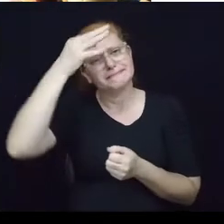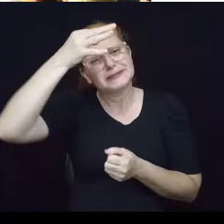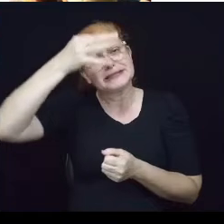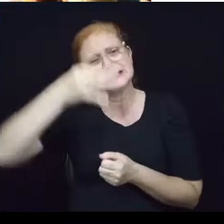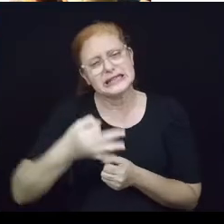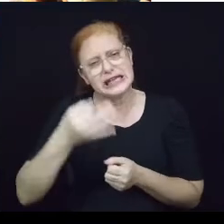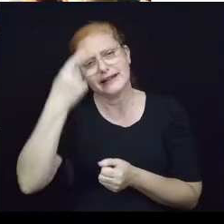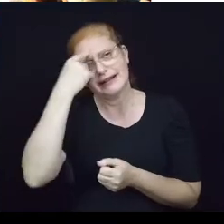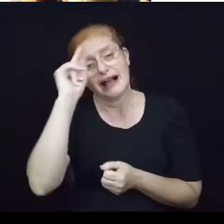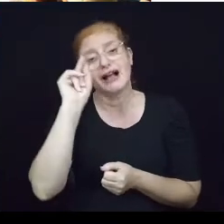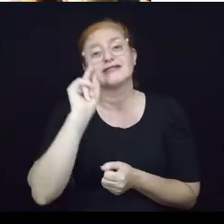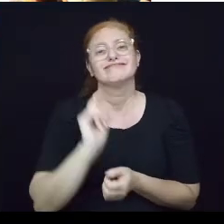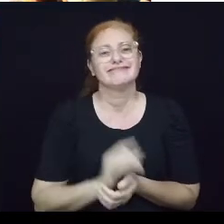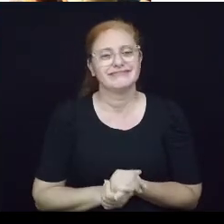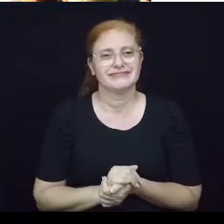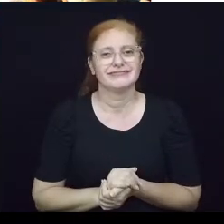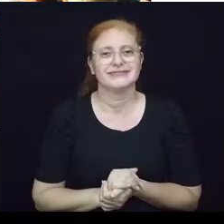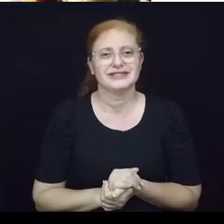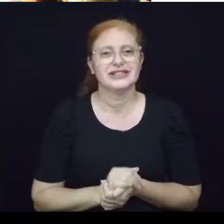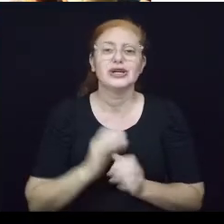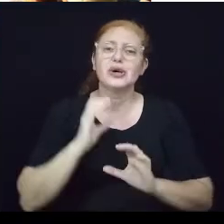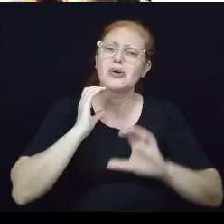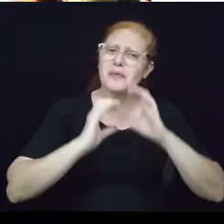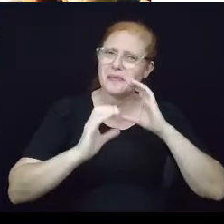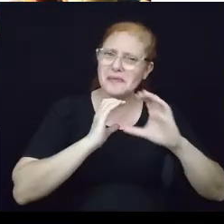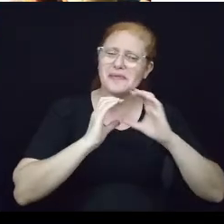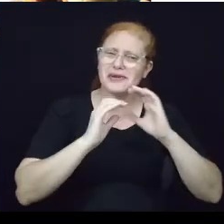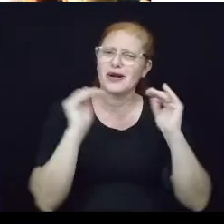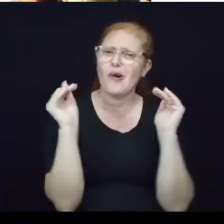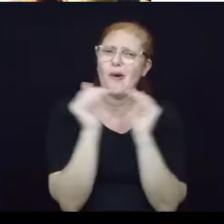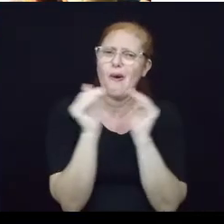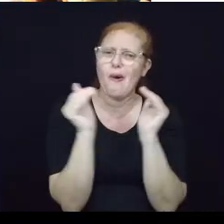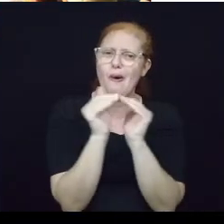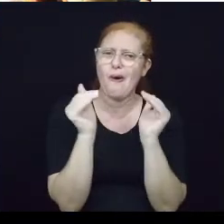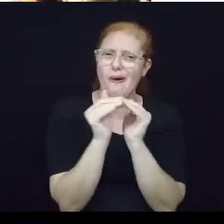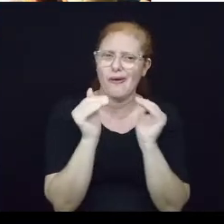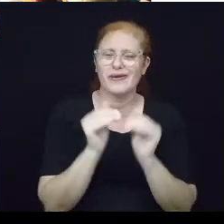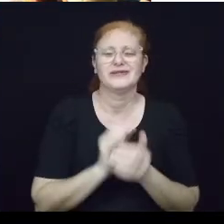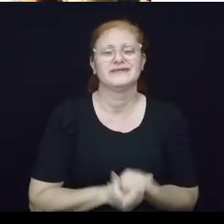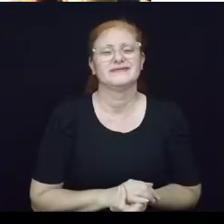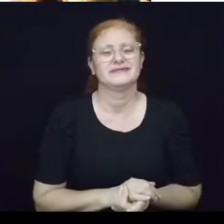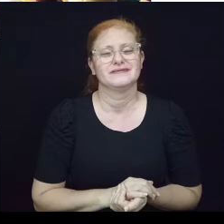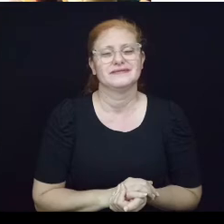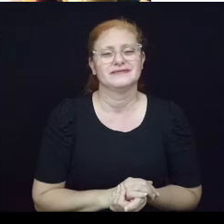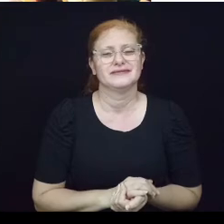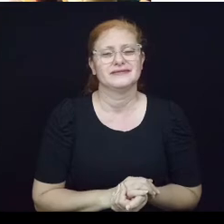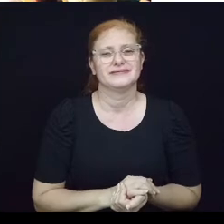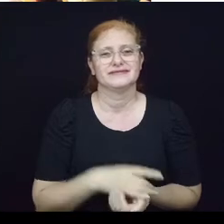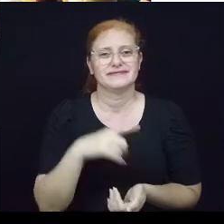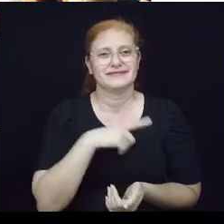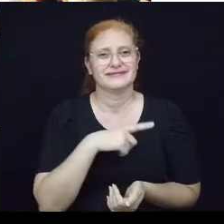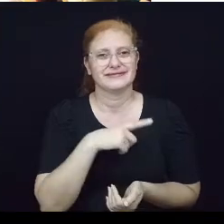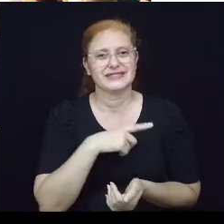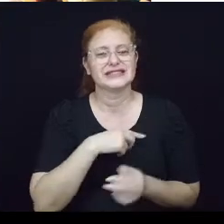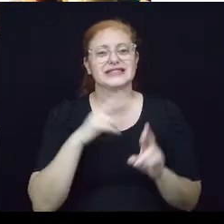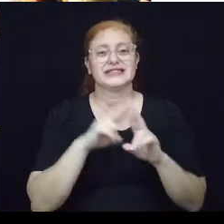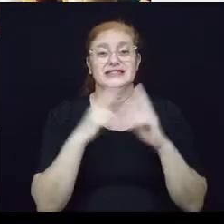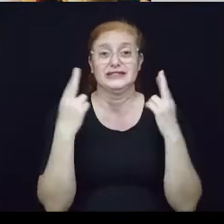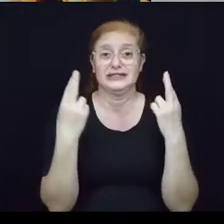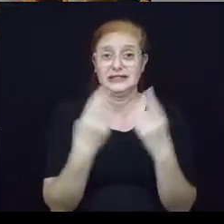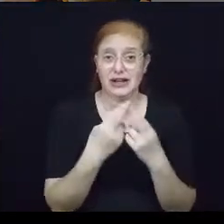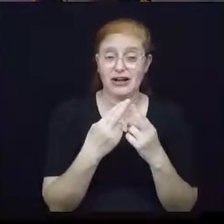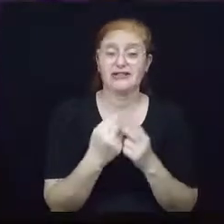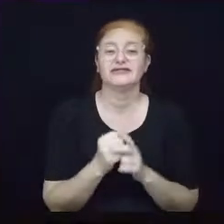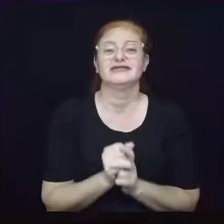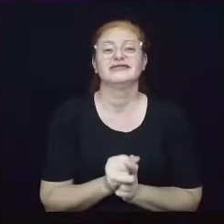compreendeu qual era a ideia. Foi uma comunicação um pouco telepática. Foi assim, um pouco telepática. E tivemos uma